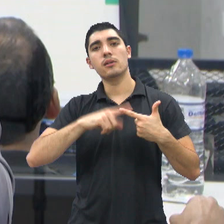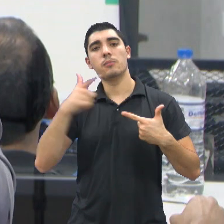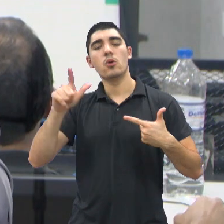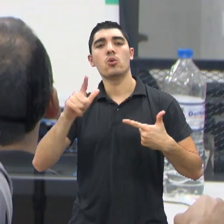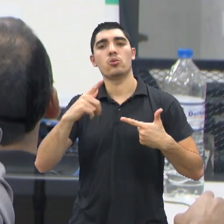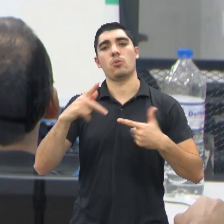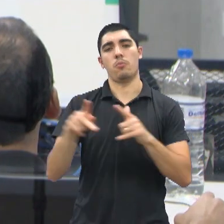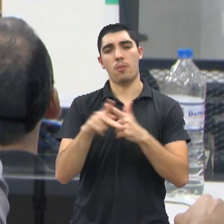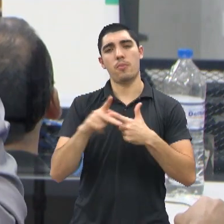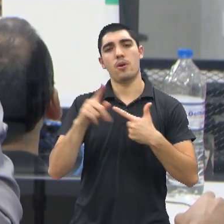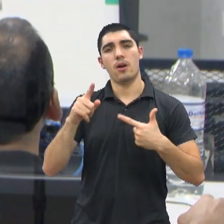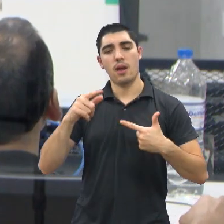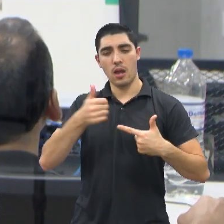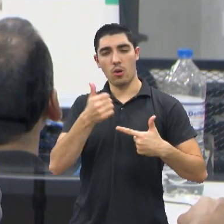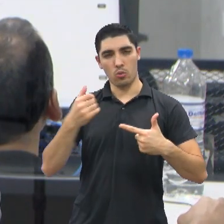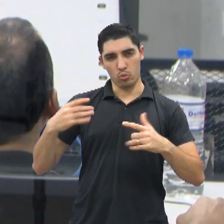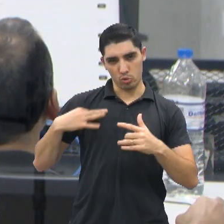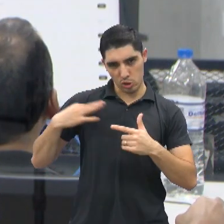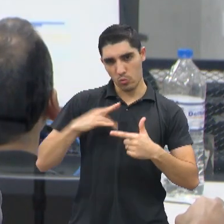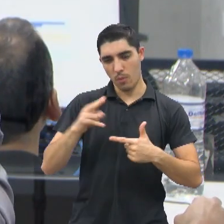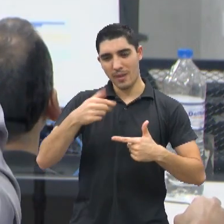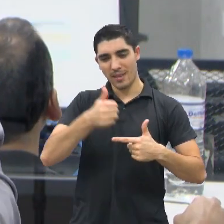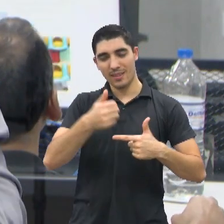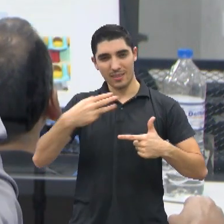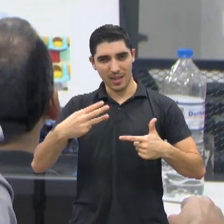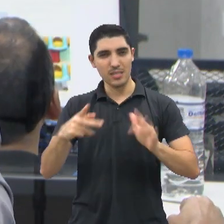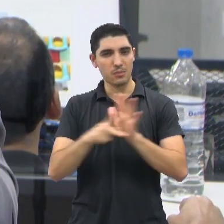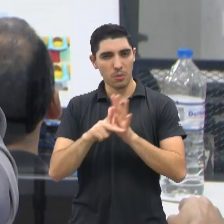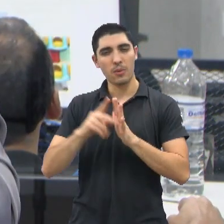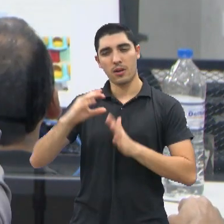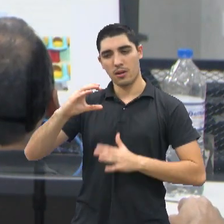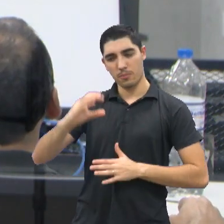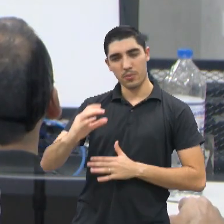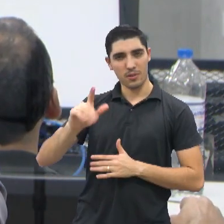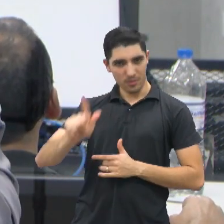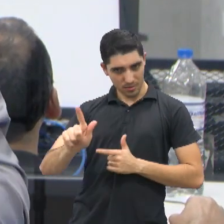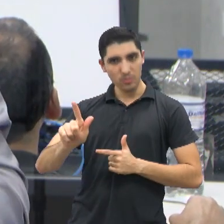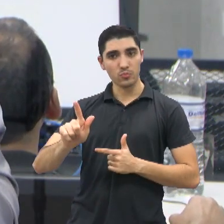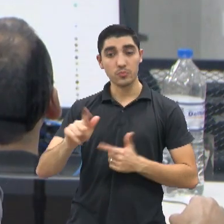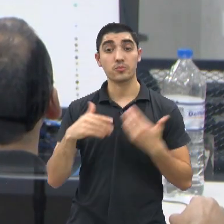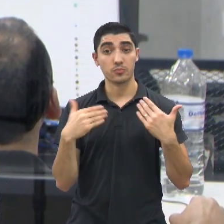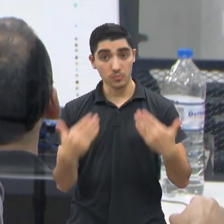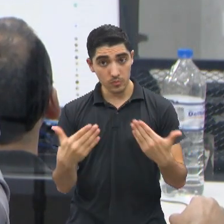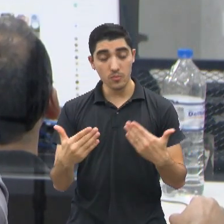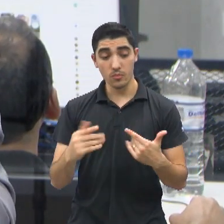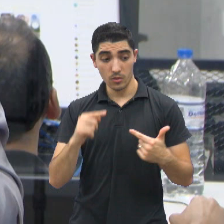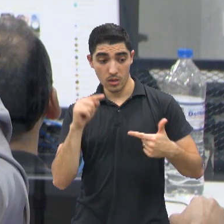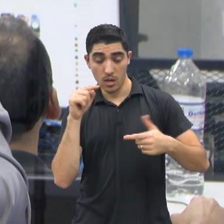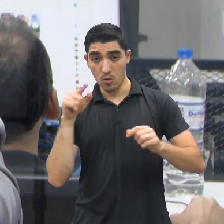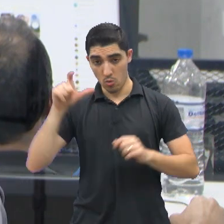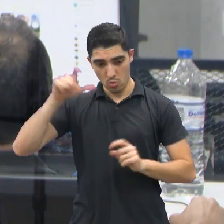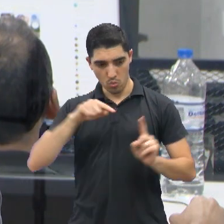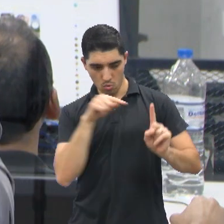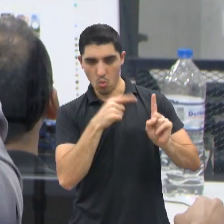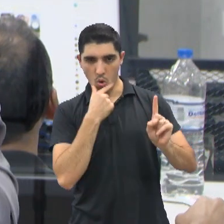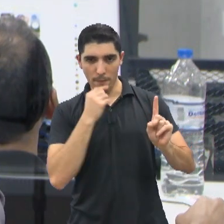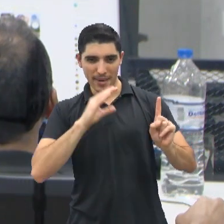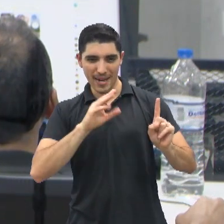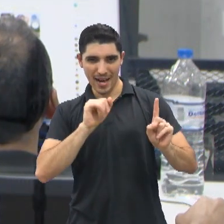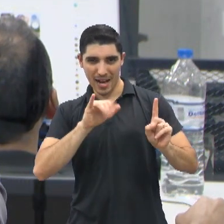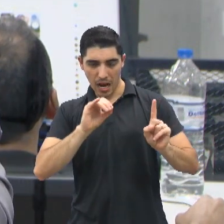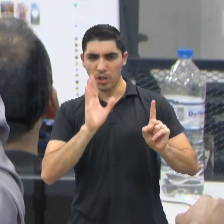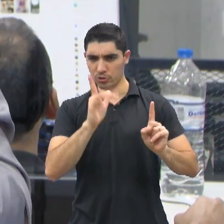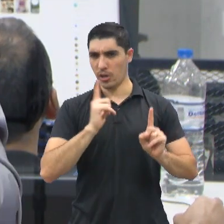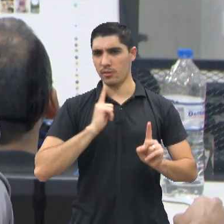foram campeões do campeonato paraibano experiente caia Cunha acumula passagens por equipes tradicionais